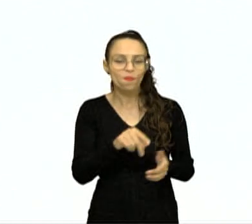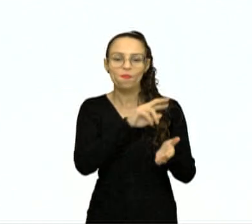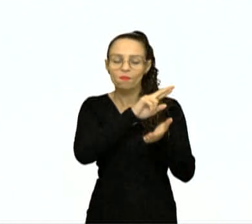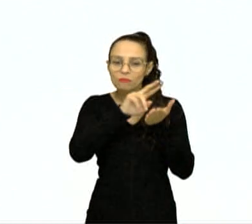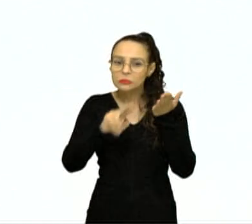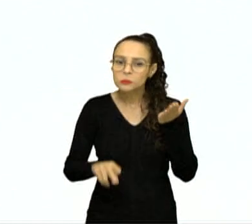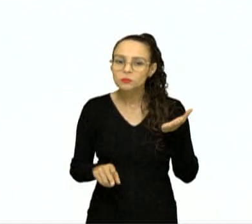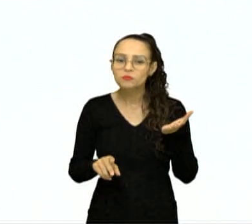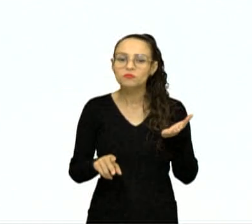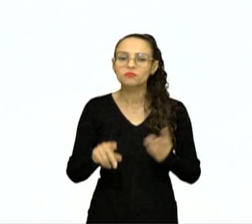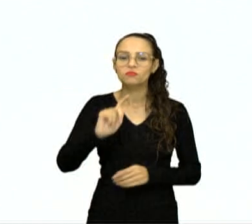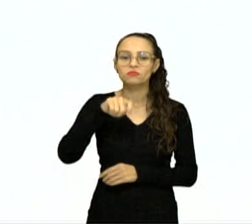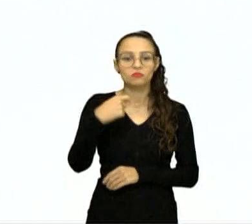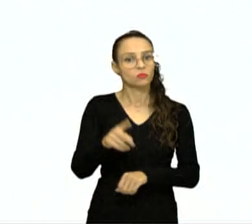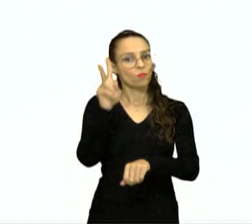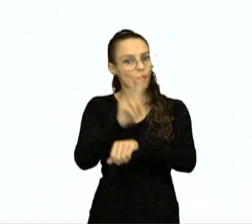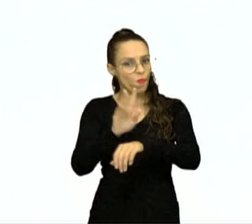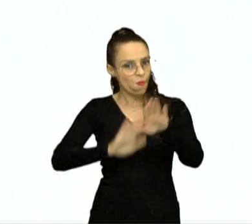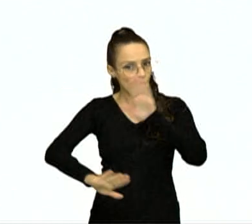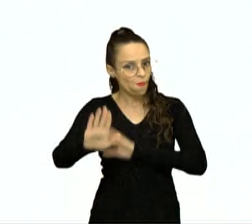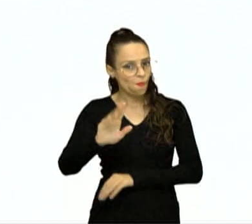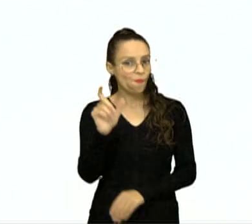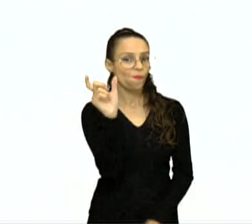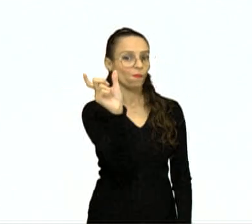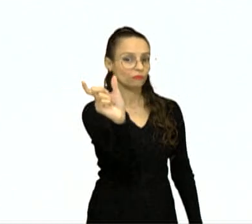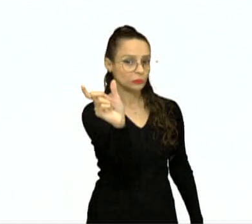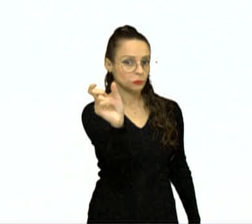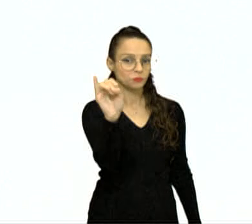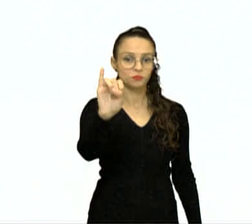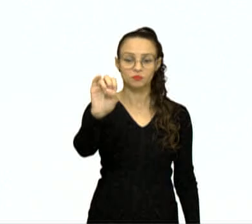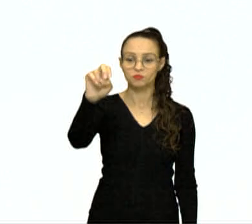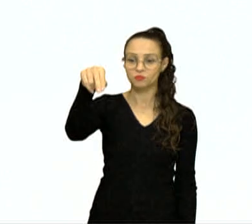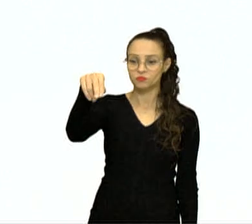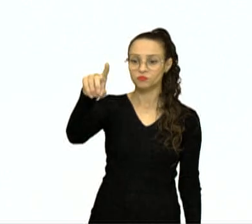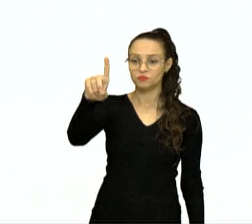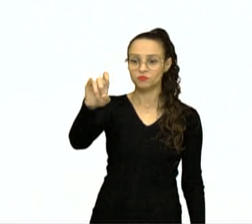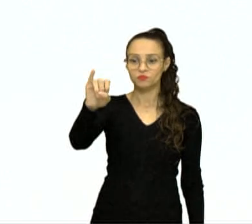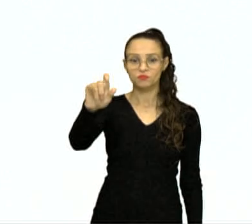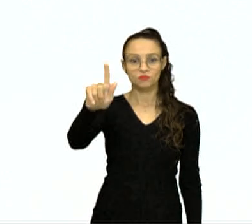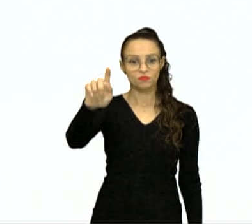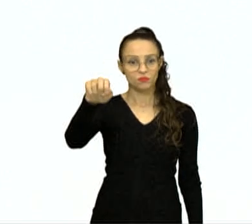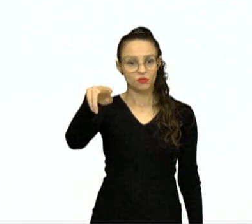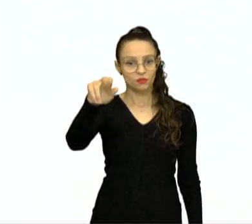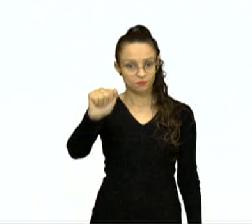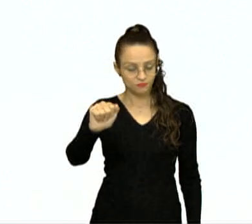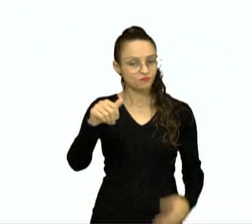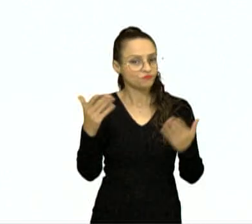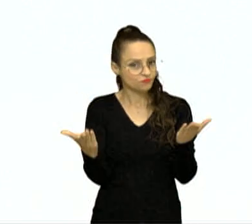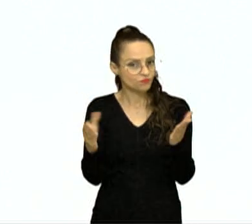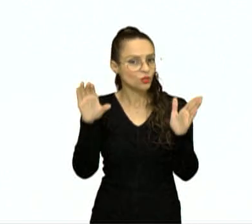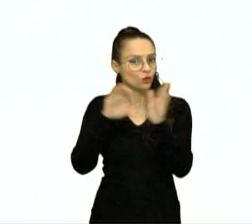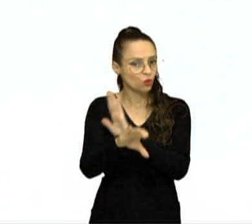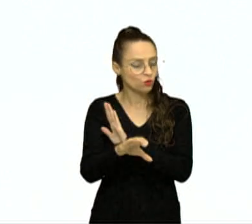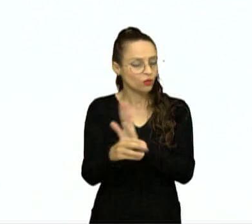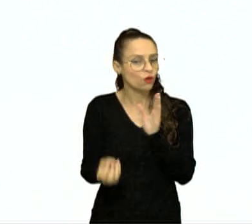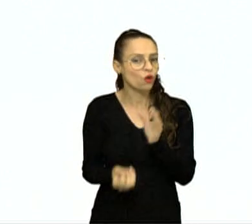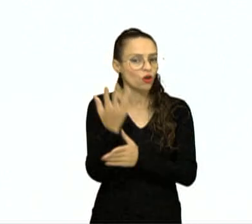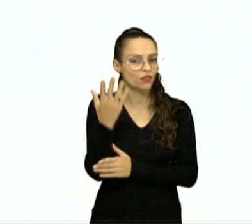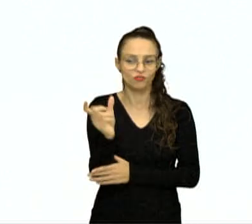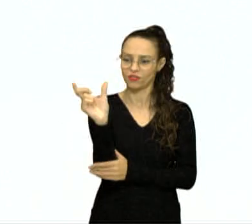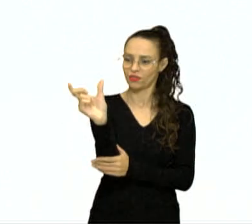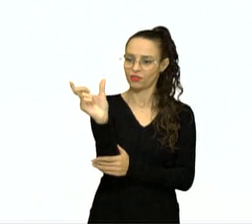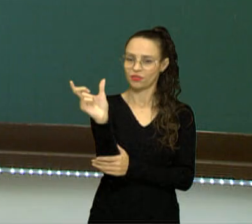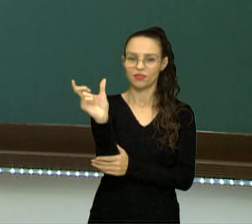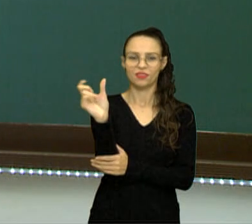diversidade, e termos cuidado com a palavra indígena. Para começar, o conceito de origem, inclusive, né? Da palavra índio, que vem de